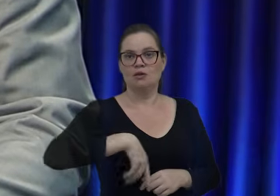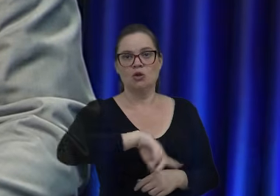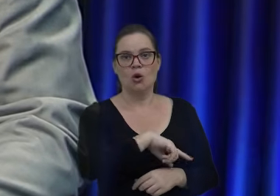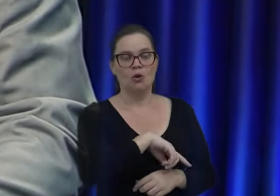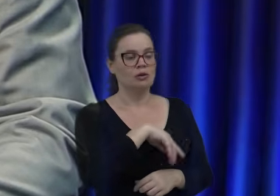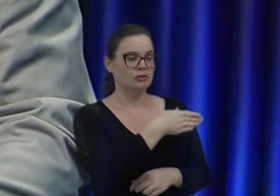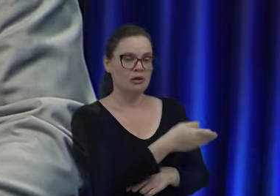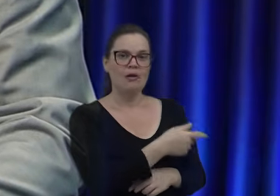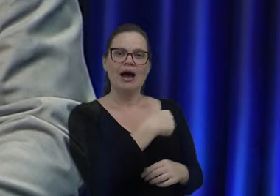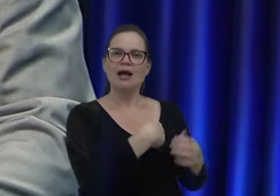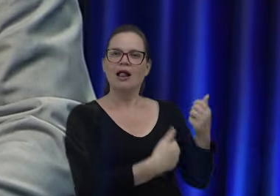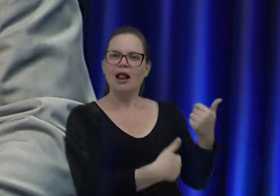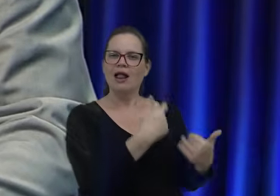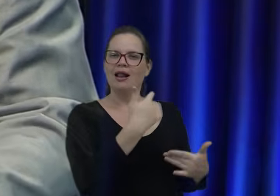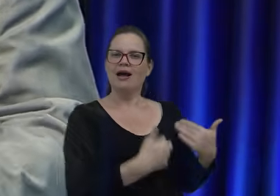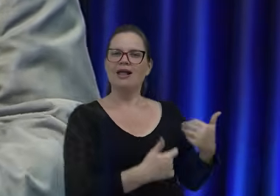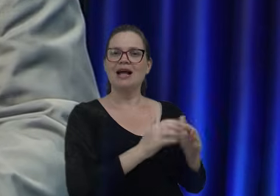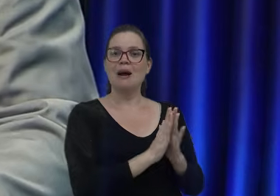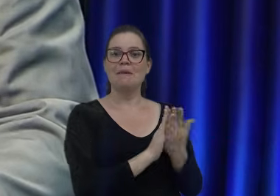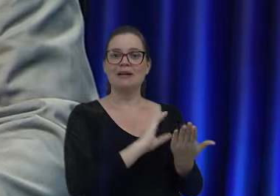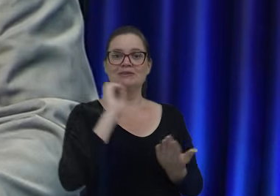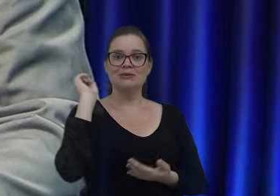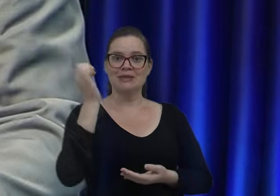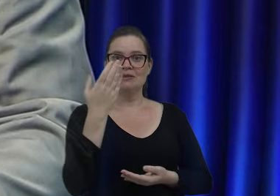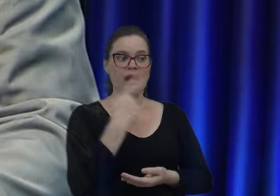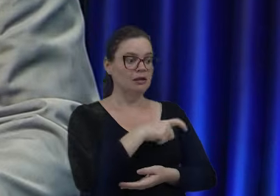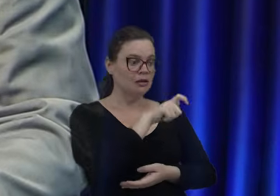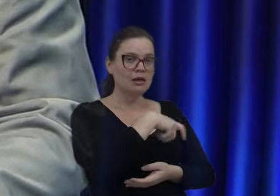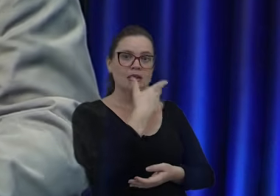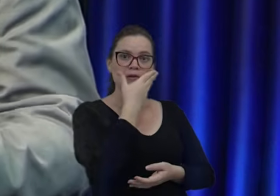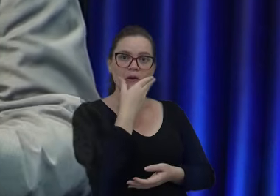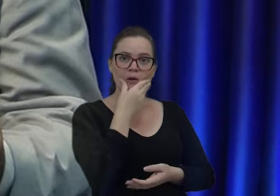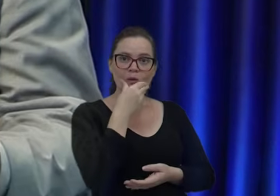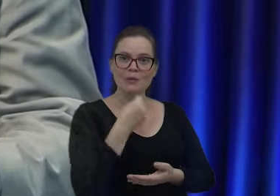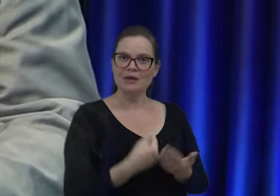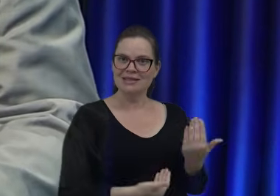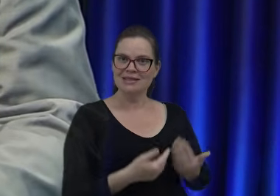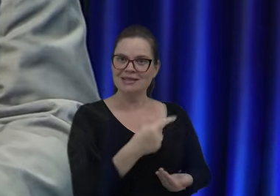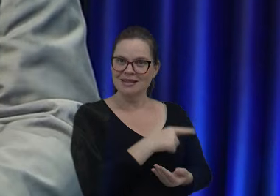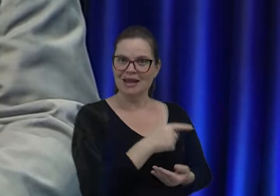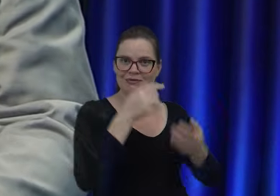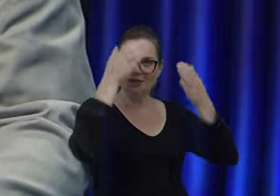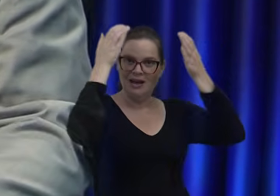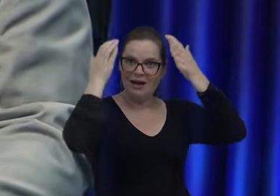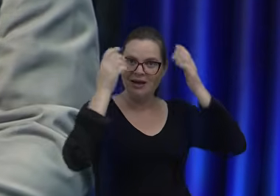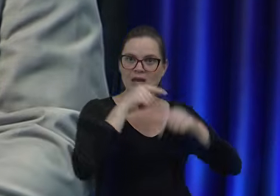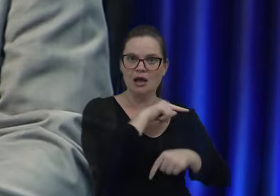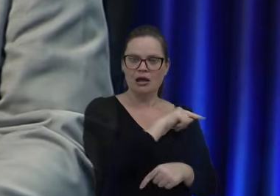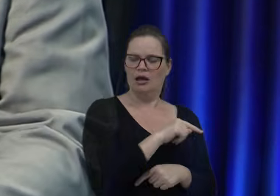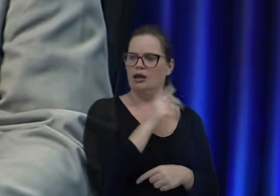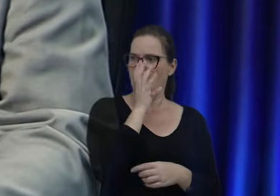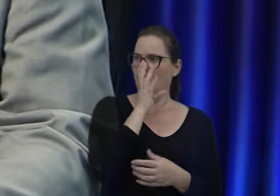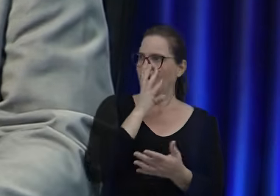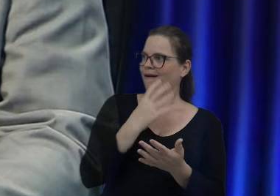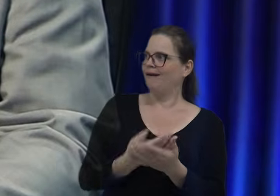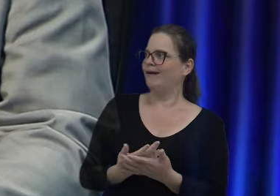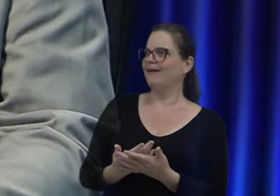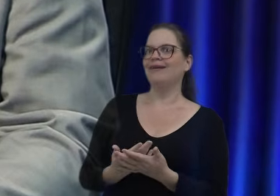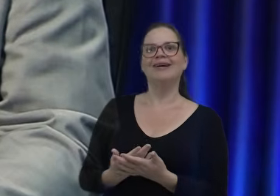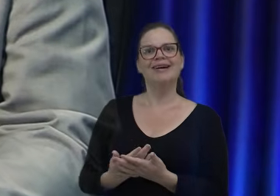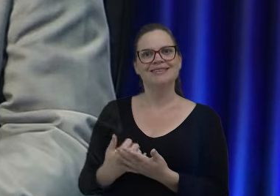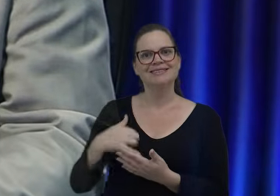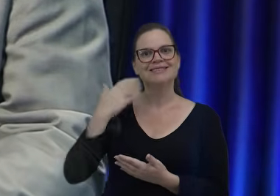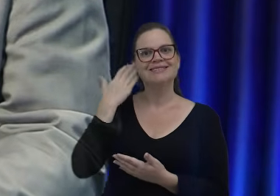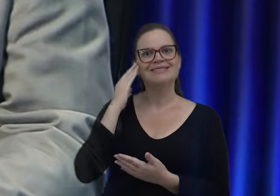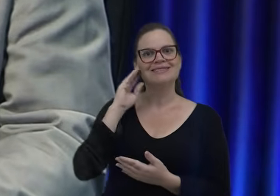revelada. E o eunuco, aquele etíope, ele se converteu. Então, tal como a experiência,